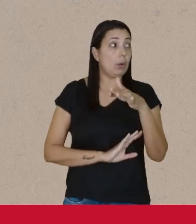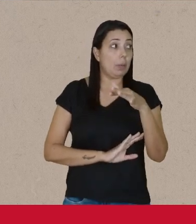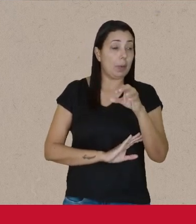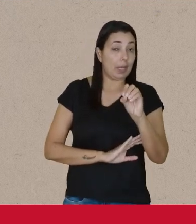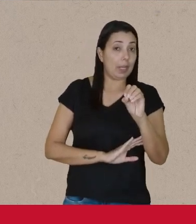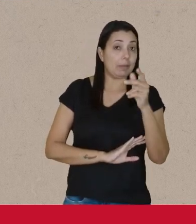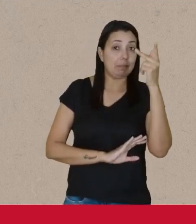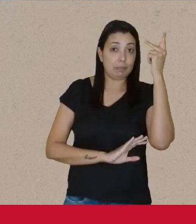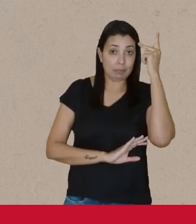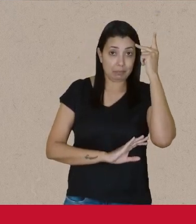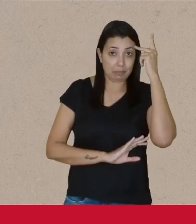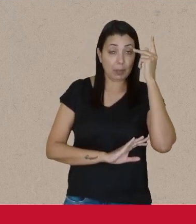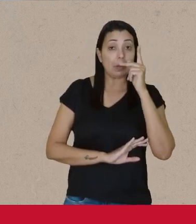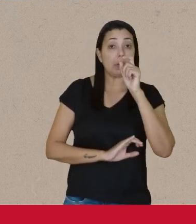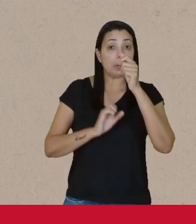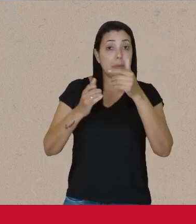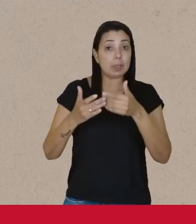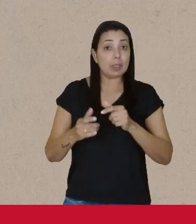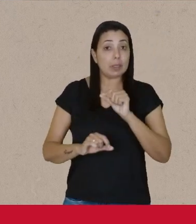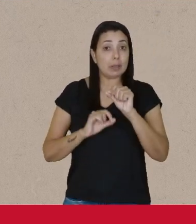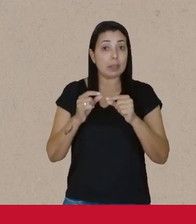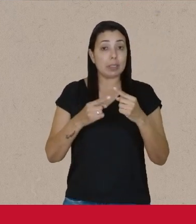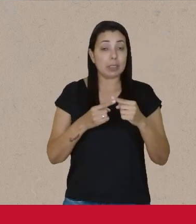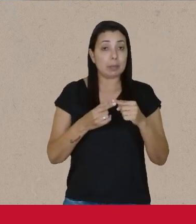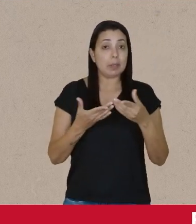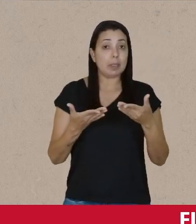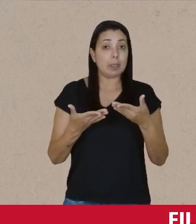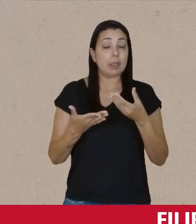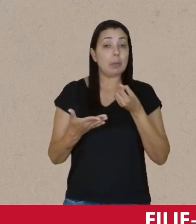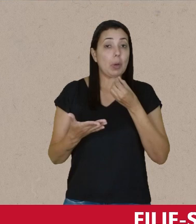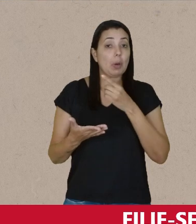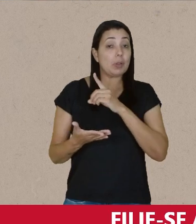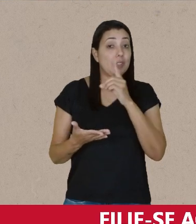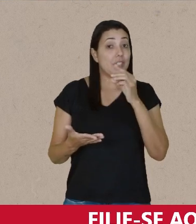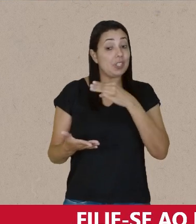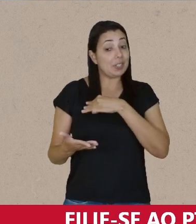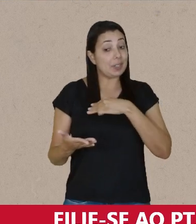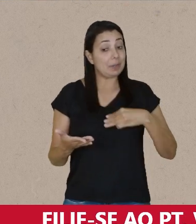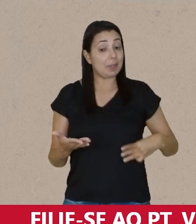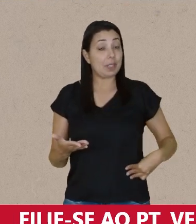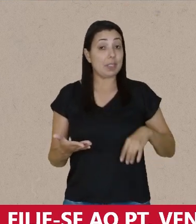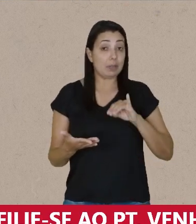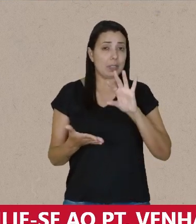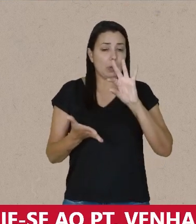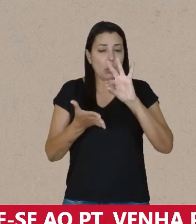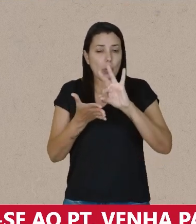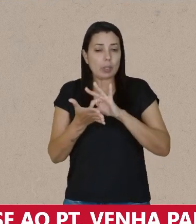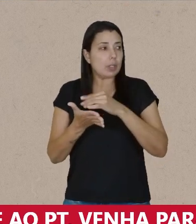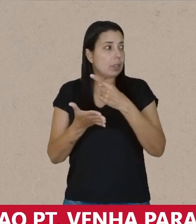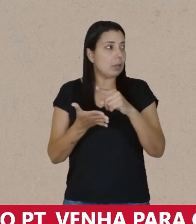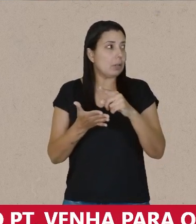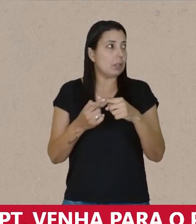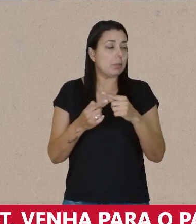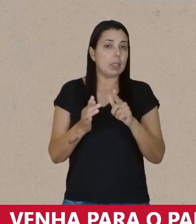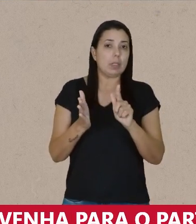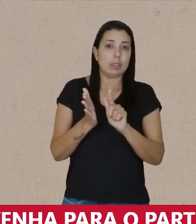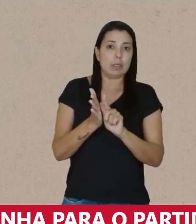São Paulo. Ele fala o seguinte, bom dia, meu ministro. Se o senhor pudesse corrigir alguma coisa na sua